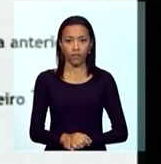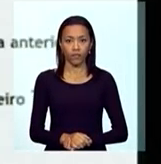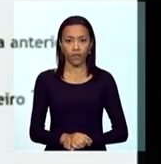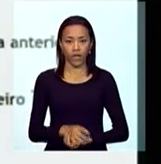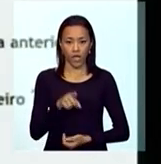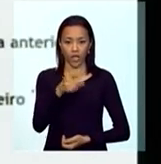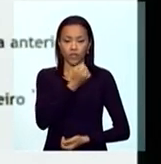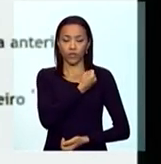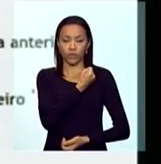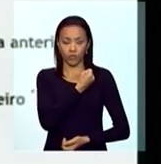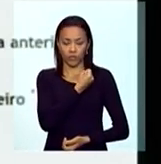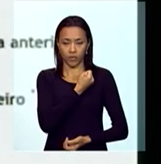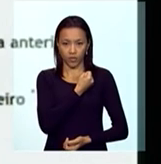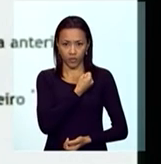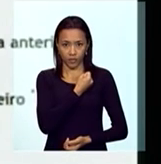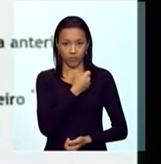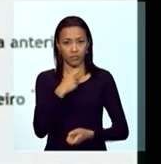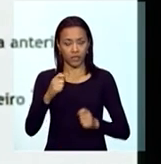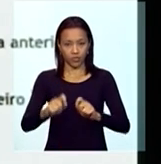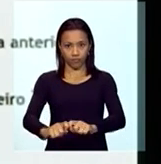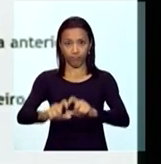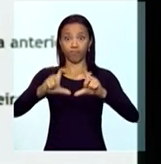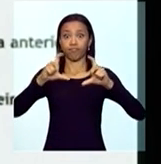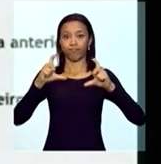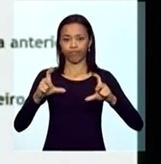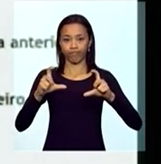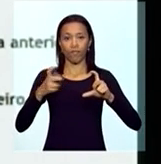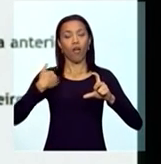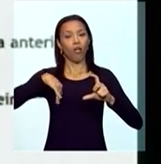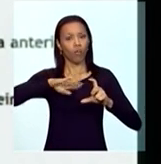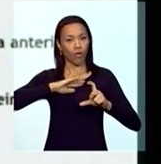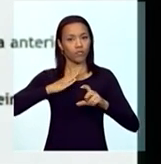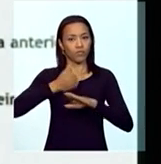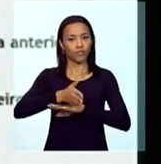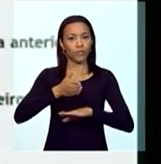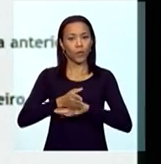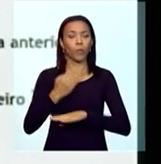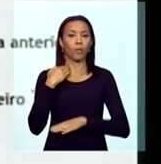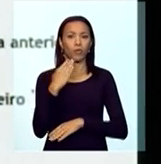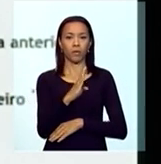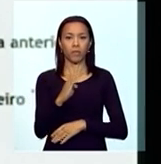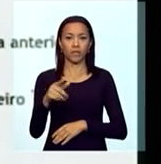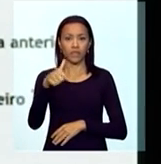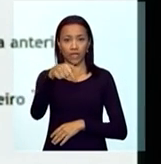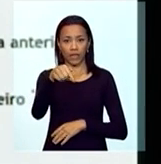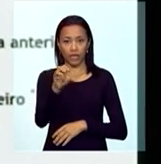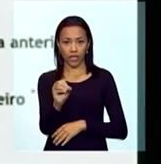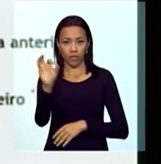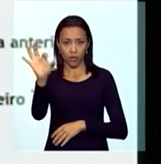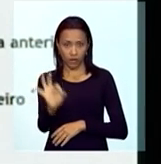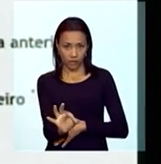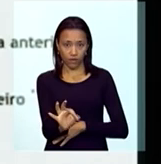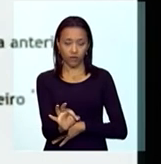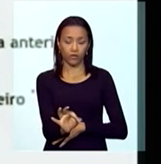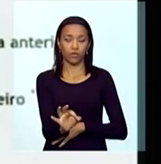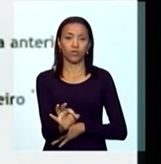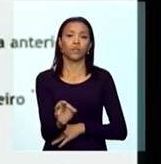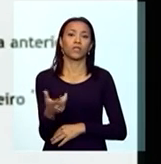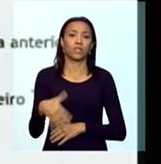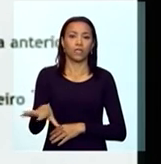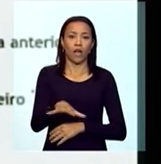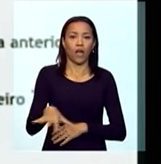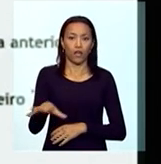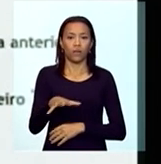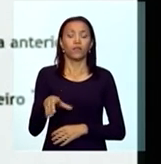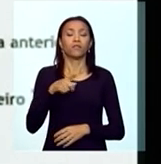Esse número da agricultura familiar tem que ser destacado. Nós participamos, o Banco do Brasil, com 70% do sistema, no sistema financeiro.